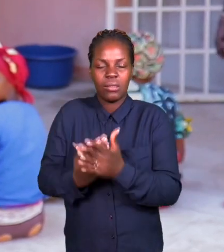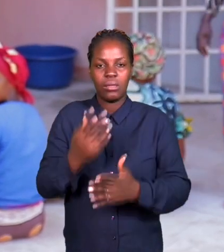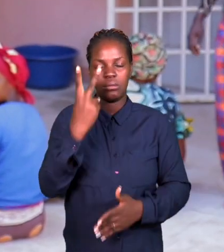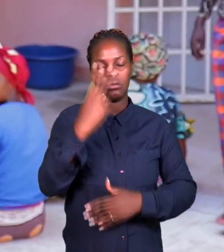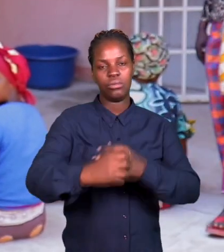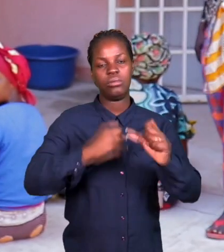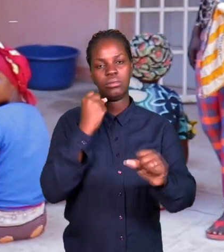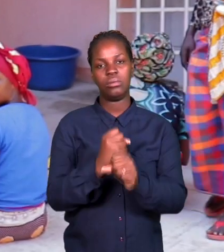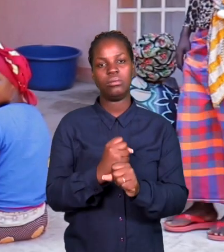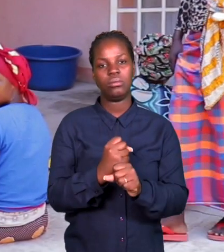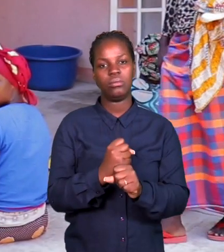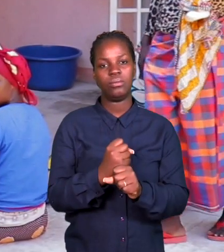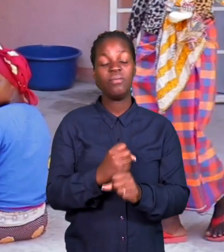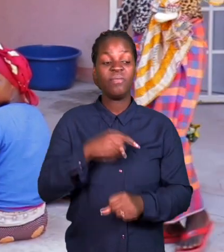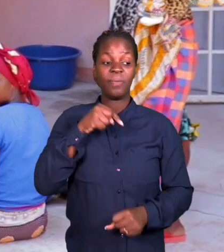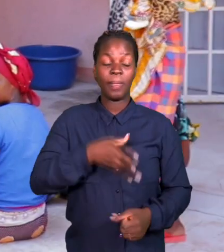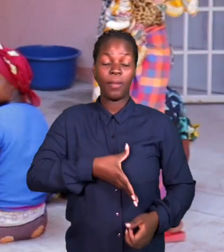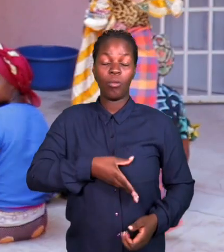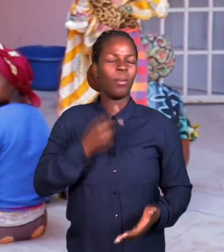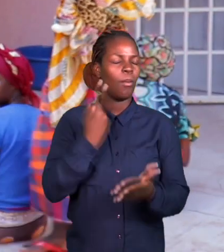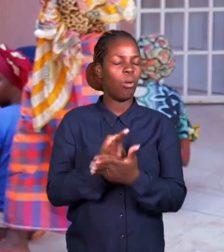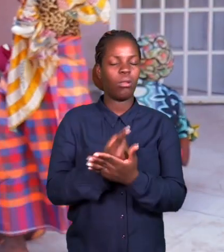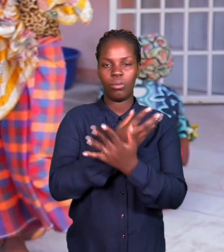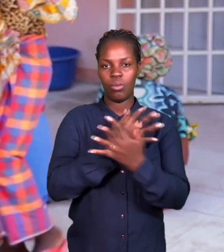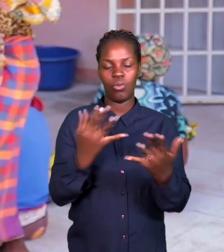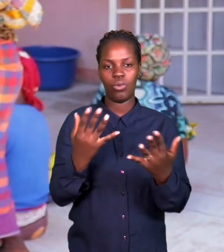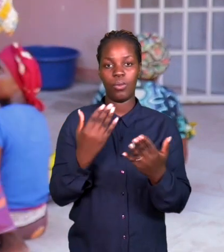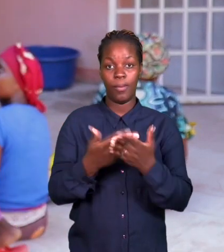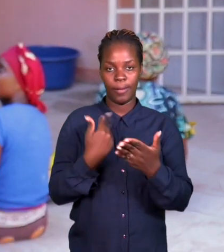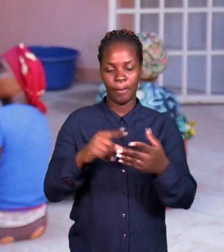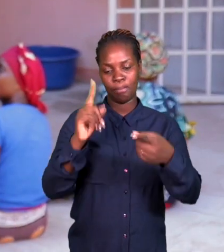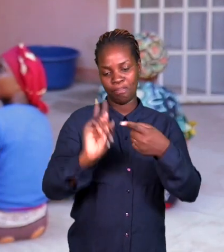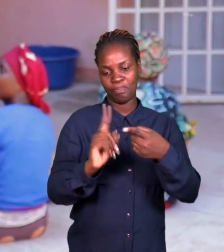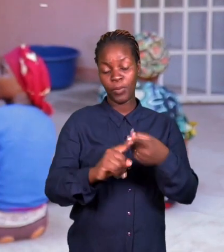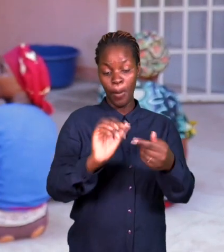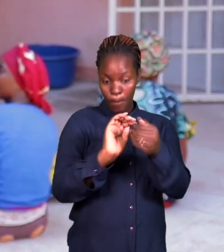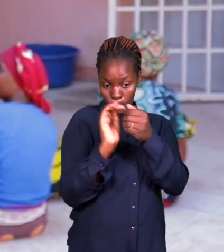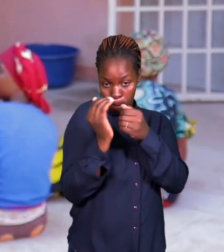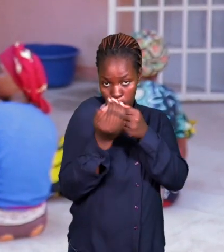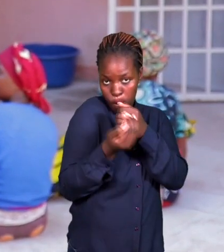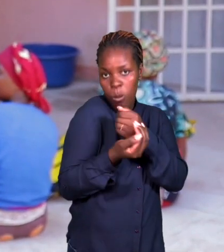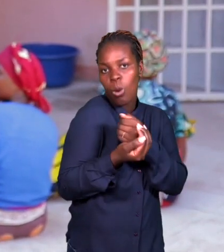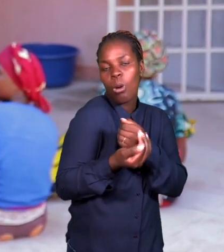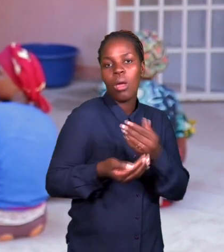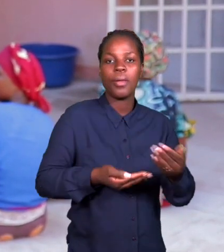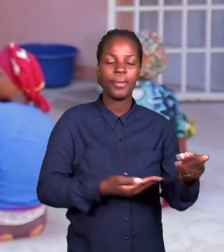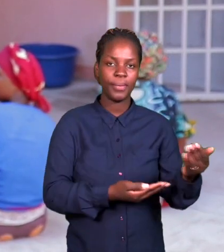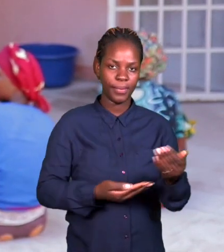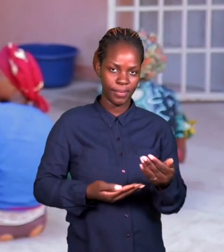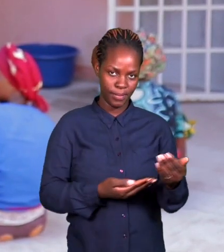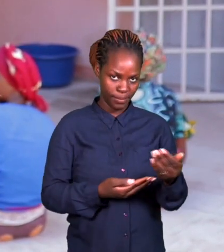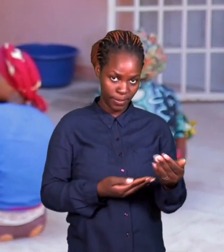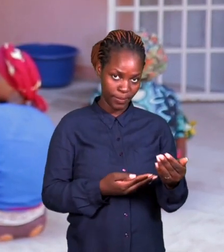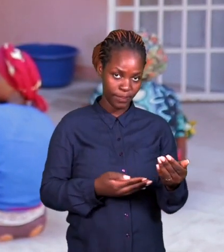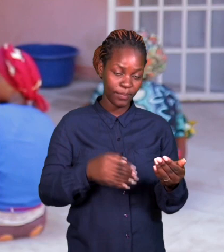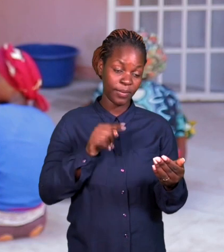vários benefícios para o bebê. O primeiro benefício é que ele aumenta a imunidade do bebê e vai...